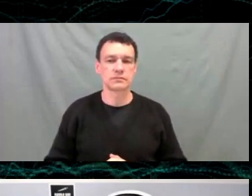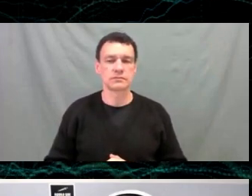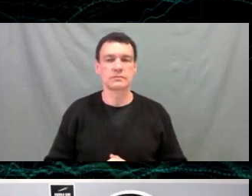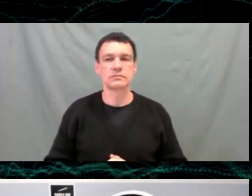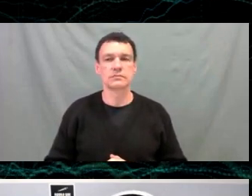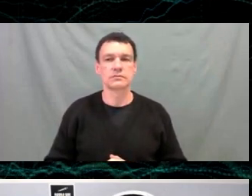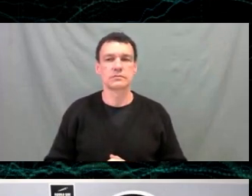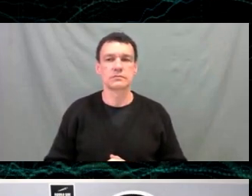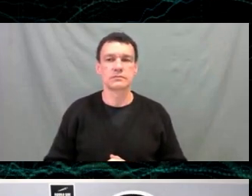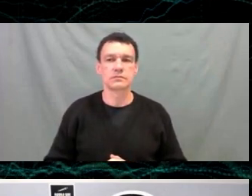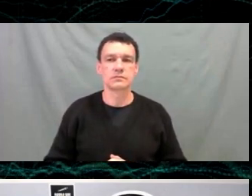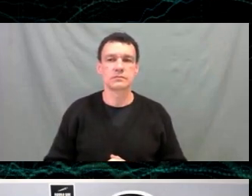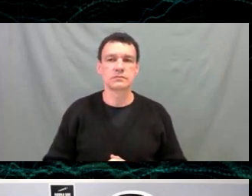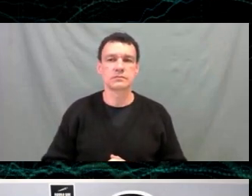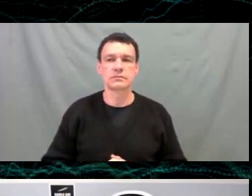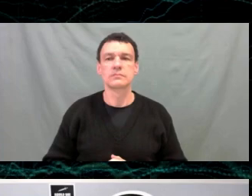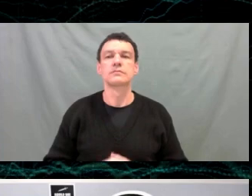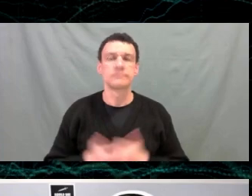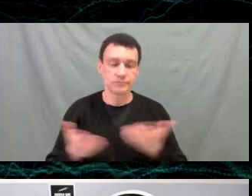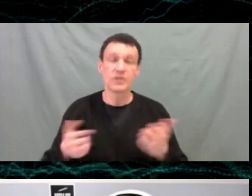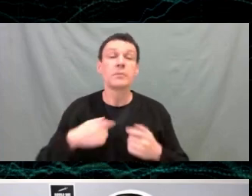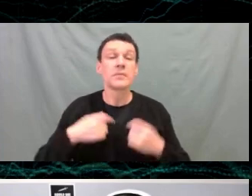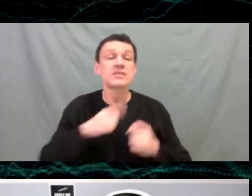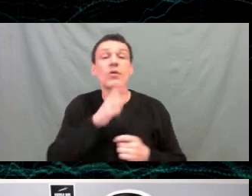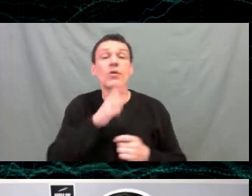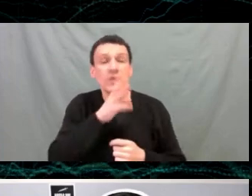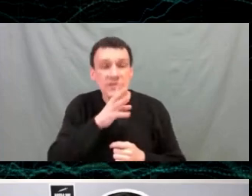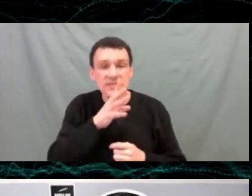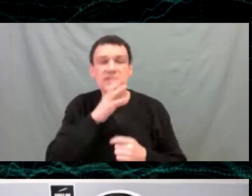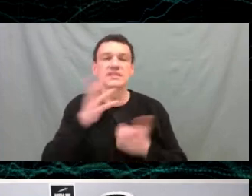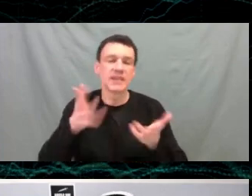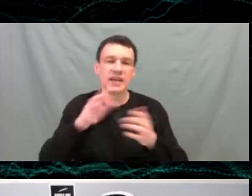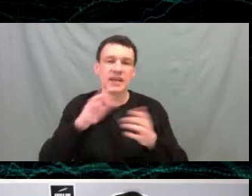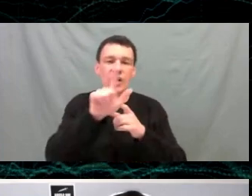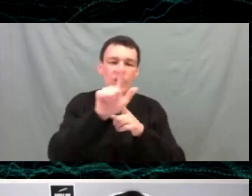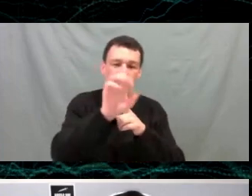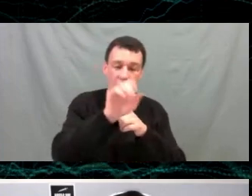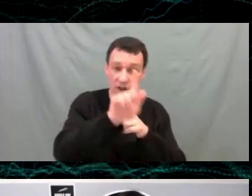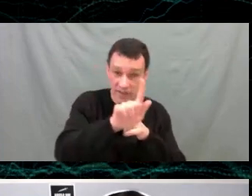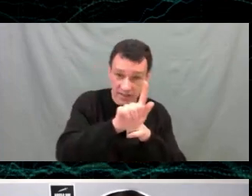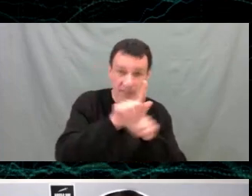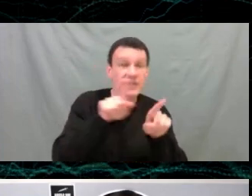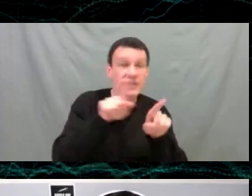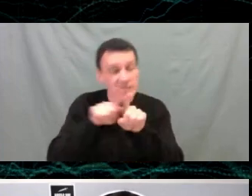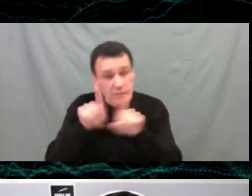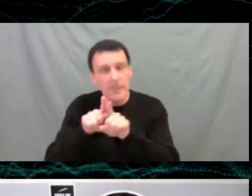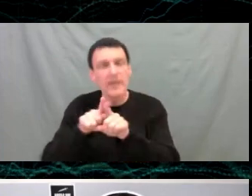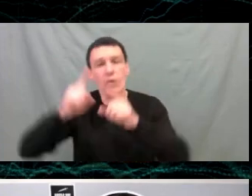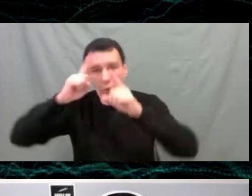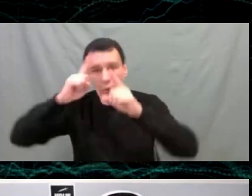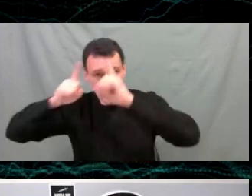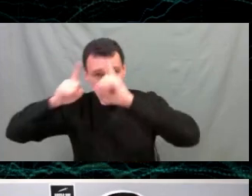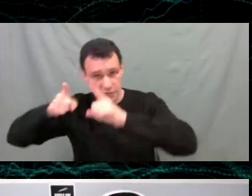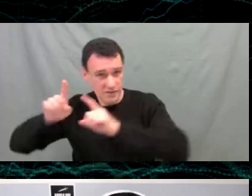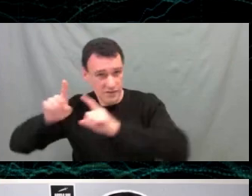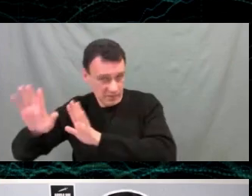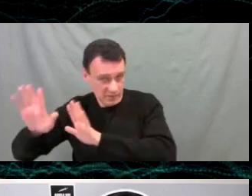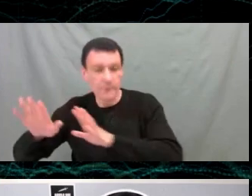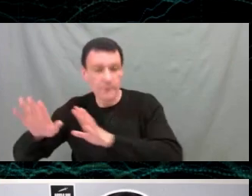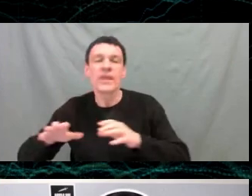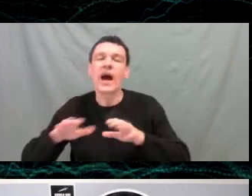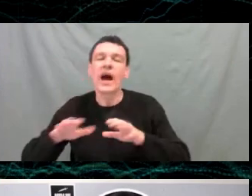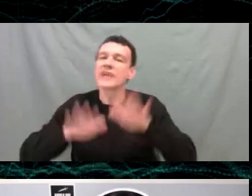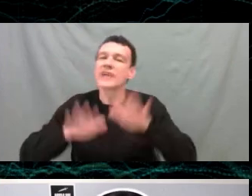Conhecer os caminhos dos logs e comandos. Uma coisa que, às vezes, a gente peca muito quando a gente está conhecendo uma ferramenta é justamente não saber, não ir atrás da